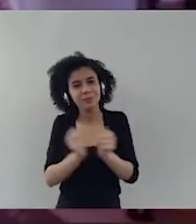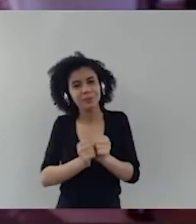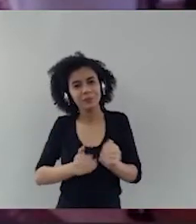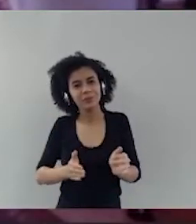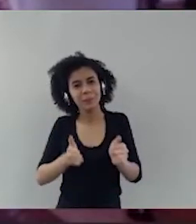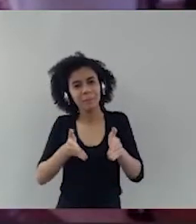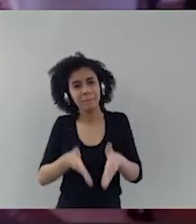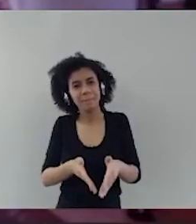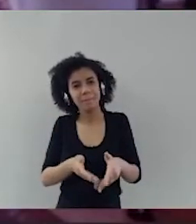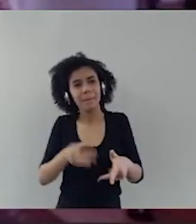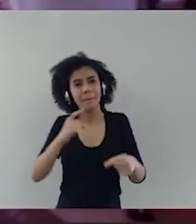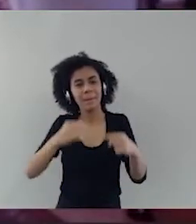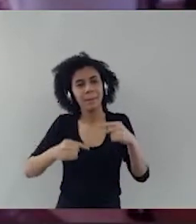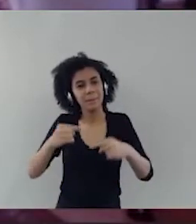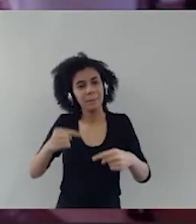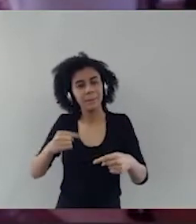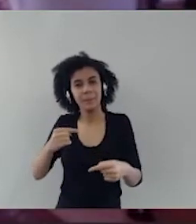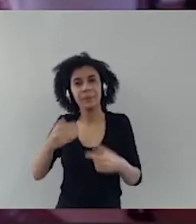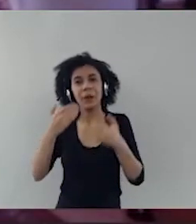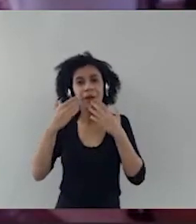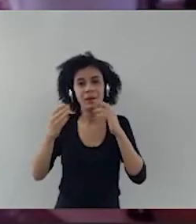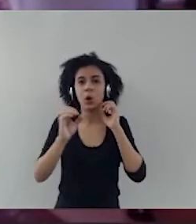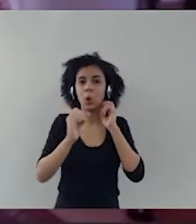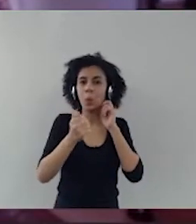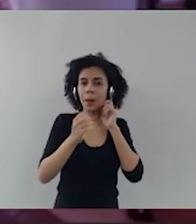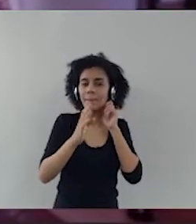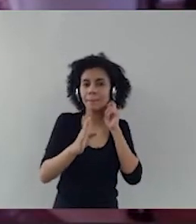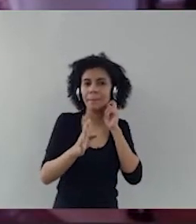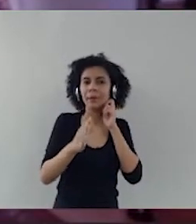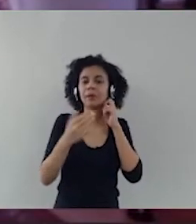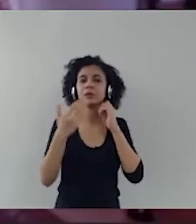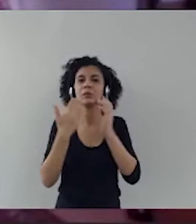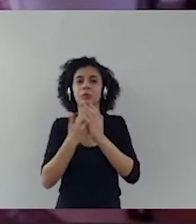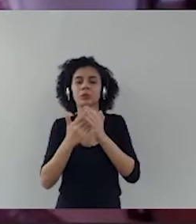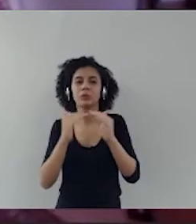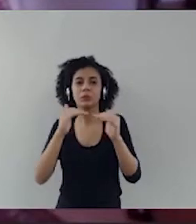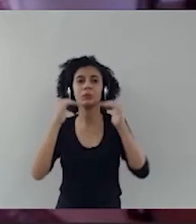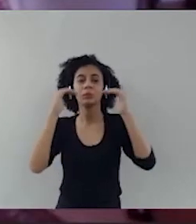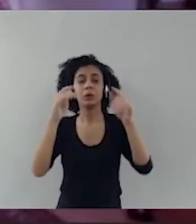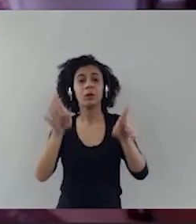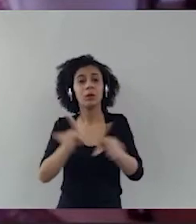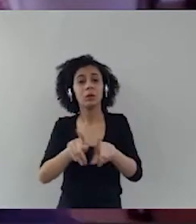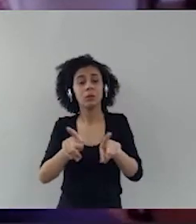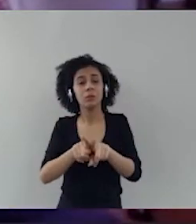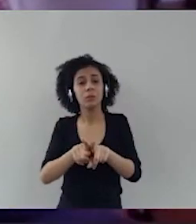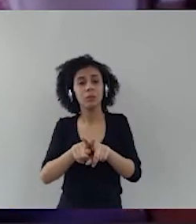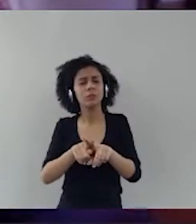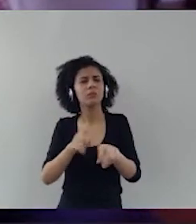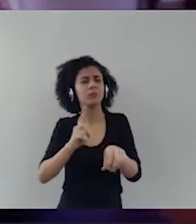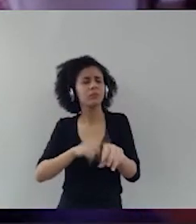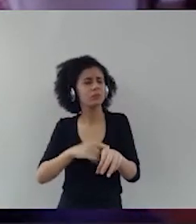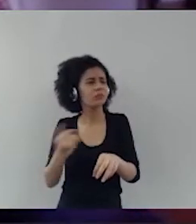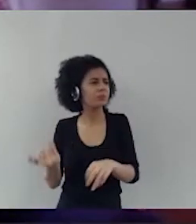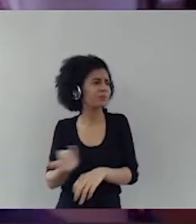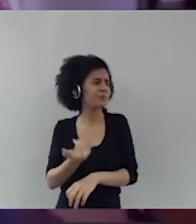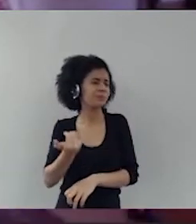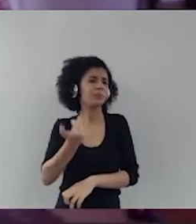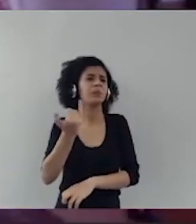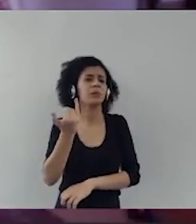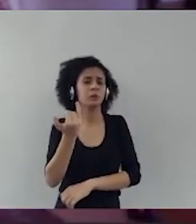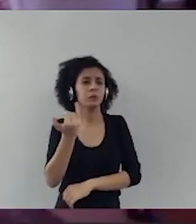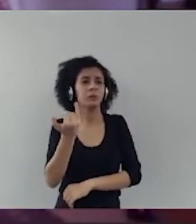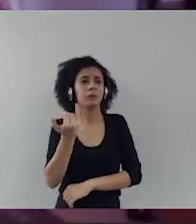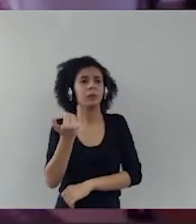vocês desse debate, agradecer à OAB, à Escola Superior, pelo convite, para tratar de um tema tão importante. Eu fiquei muito